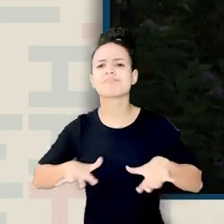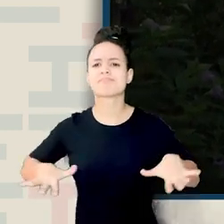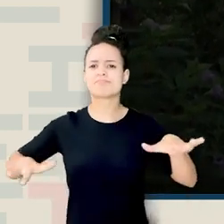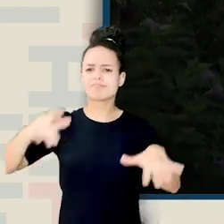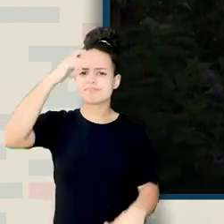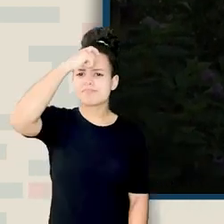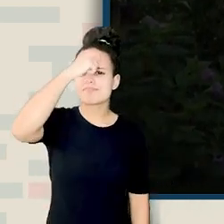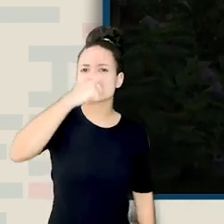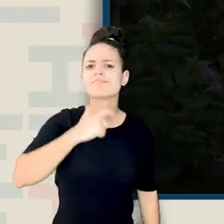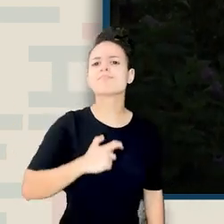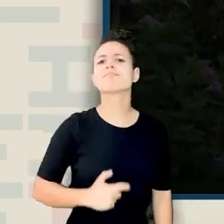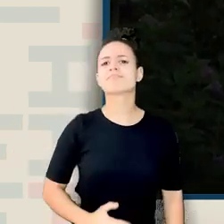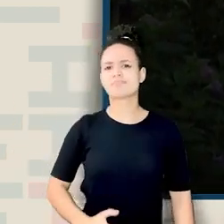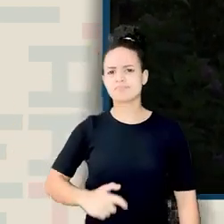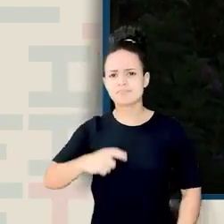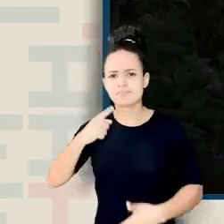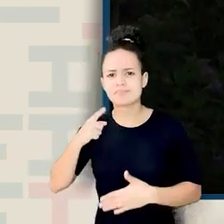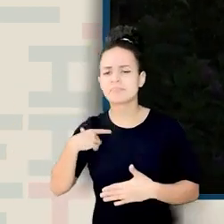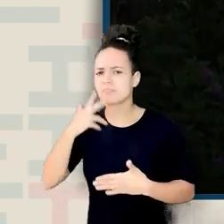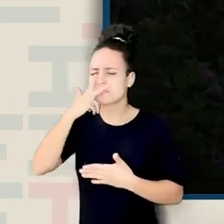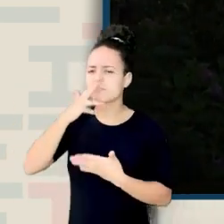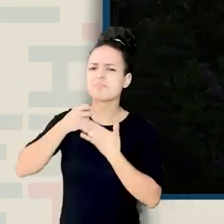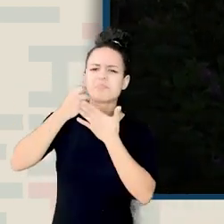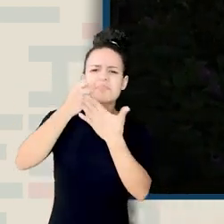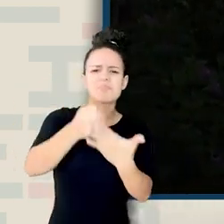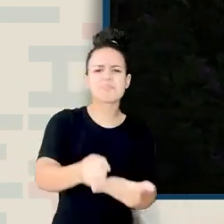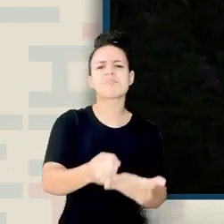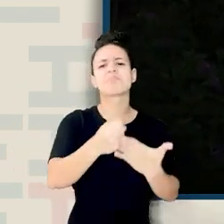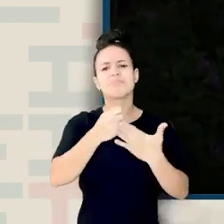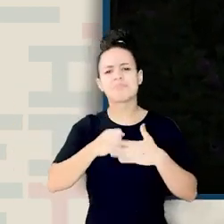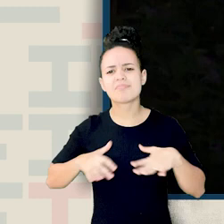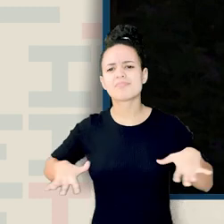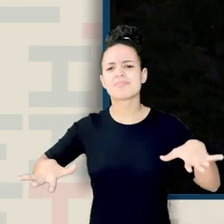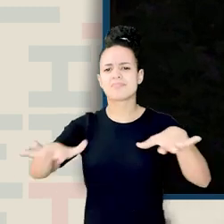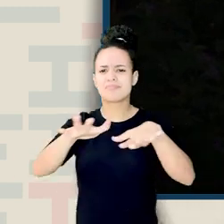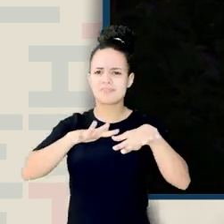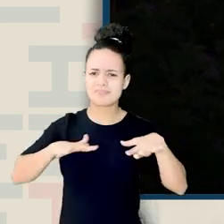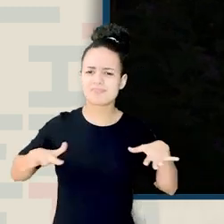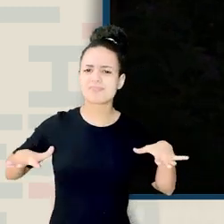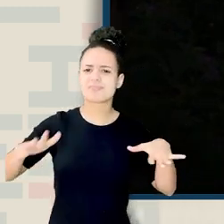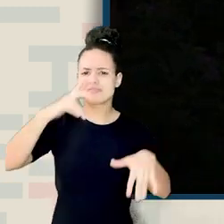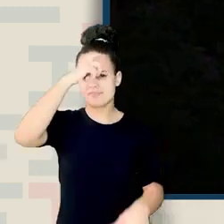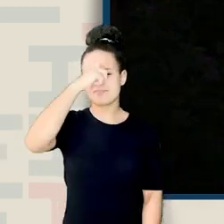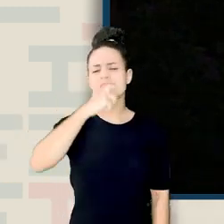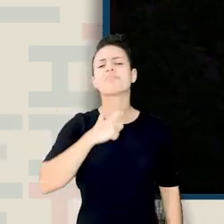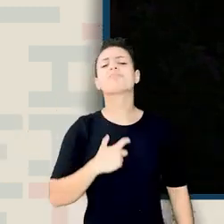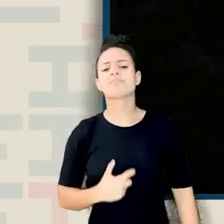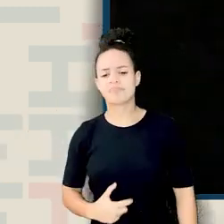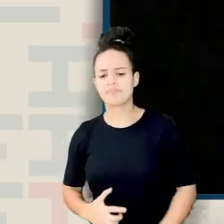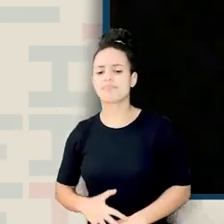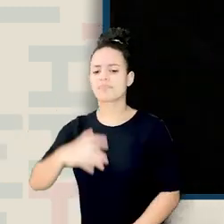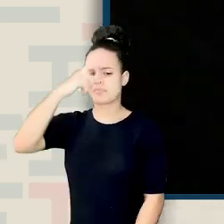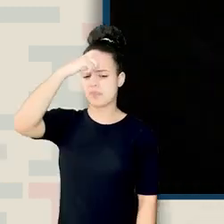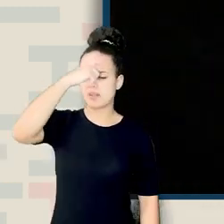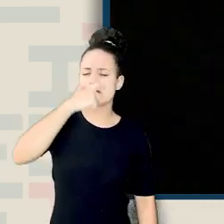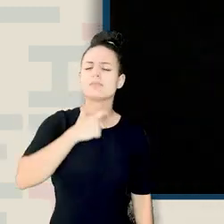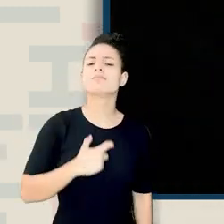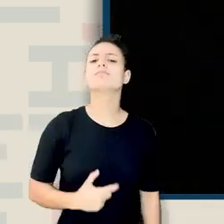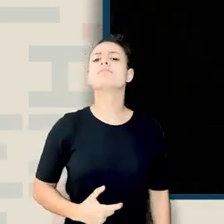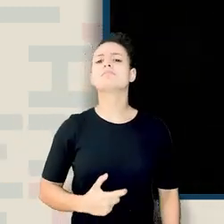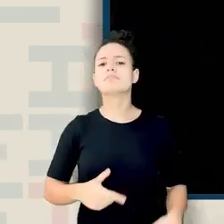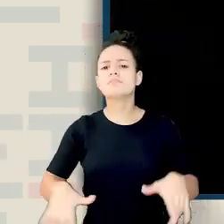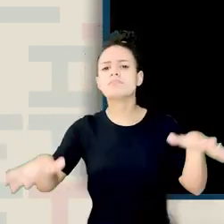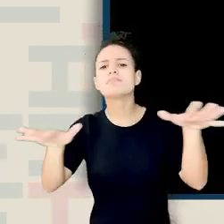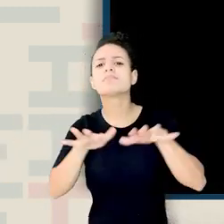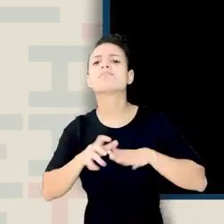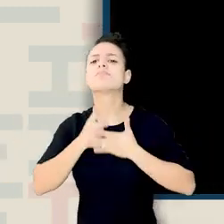solar, ser solar, ser solar, ser